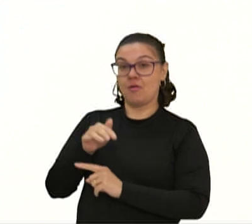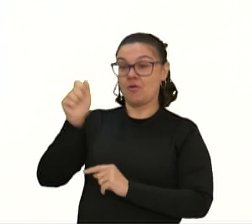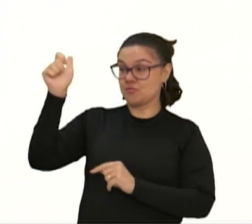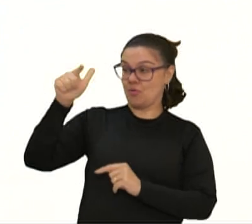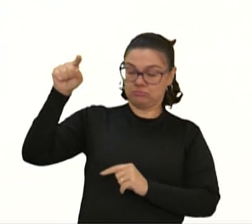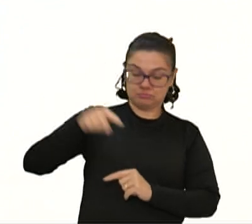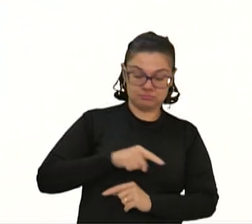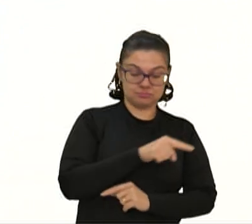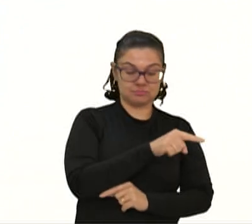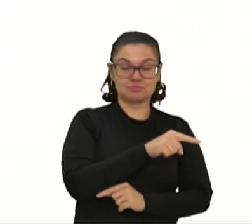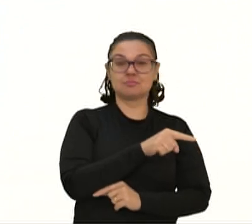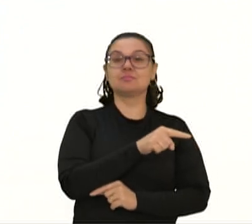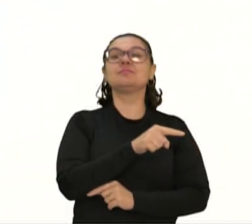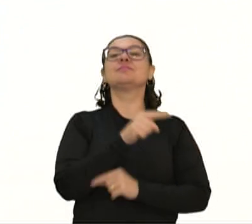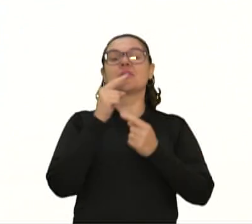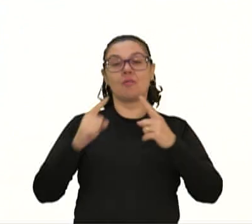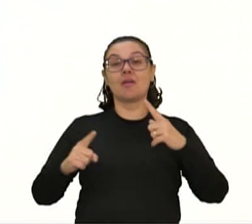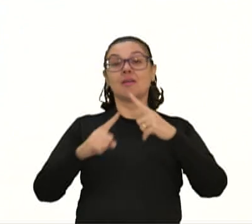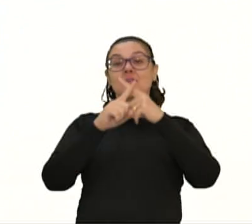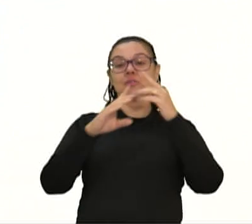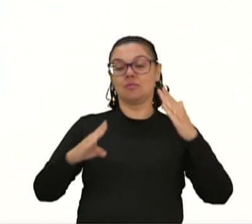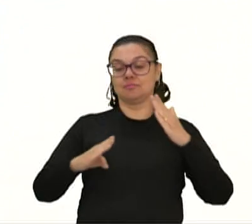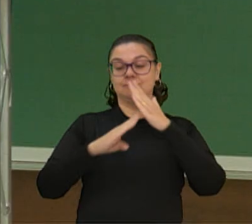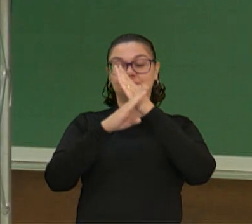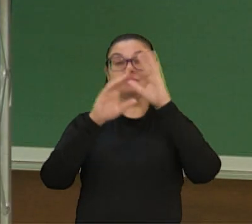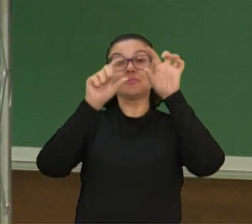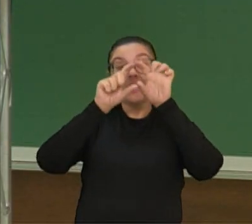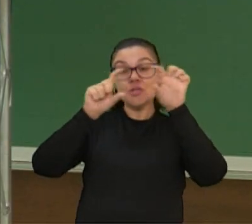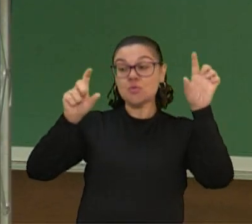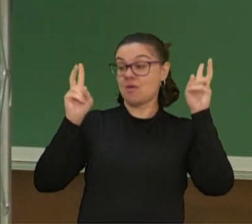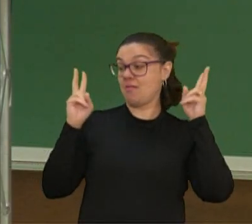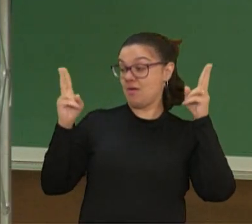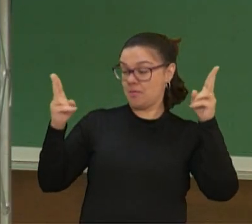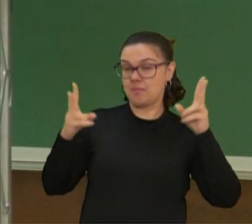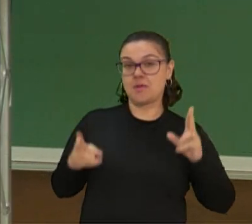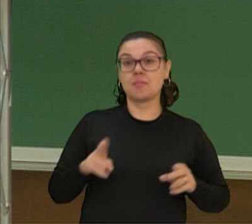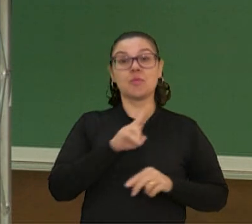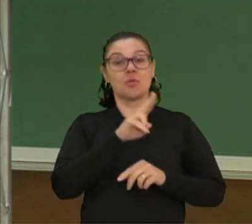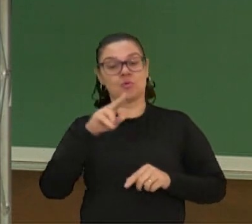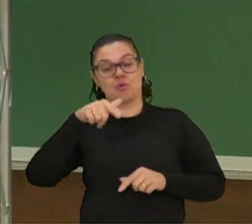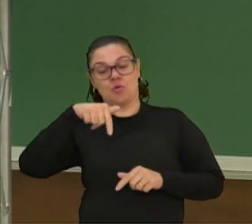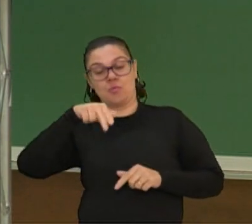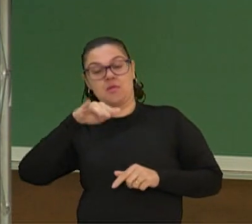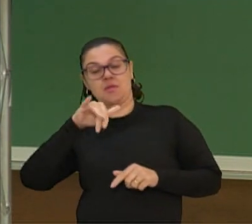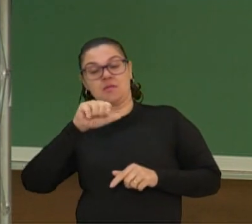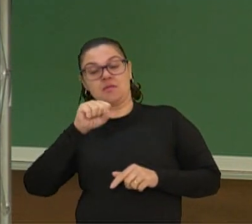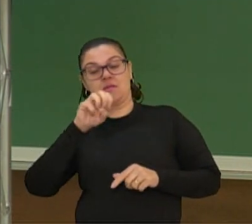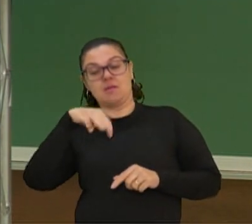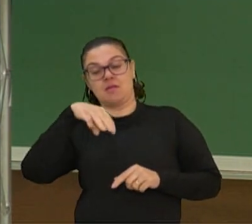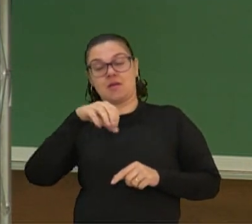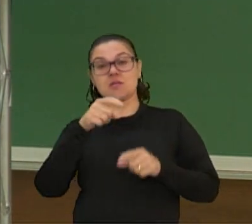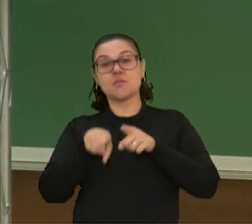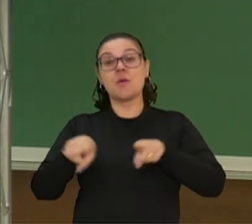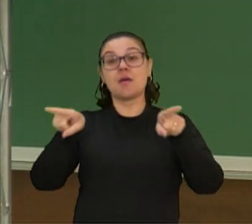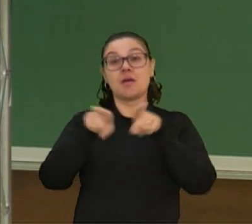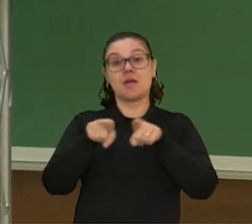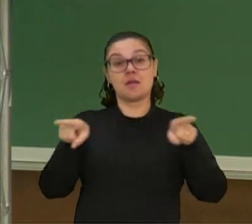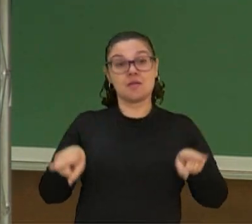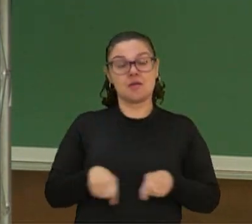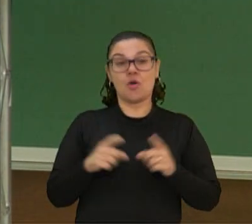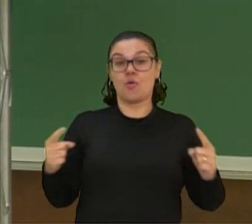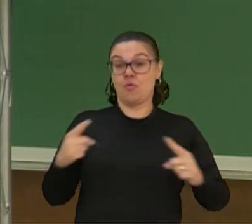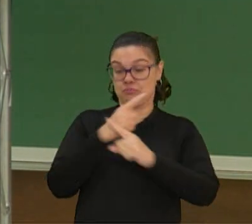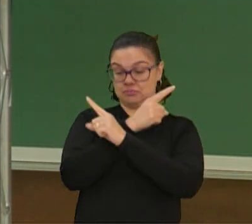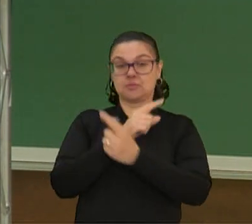e sol lá no final vem para o meio, a estrutura é a mesma. A isso chamamos de quiasmo, uma repetição com ordem